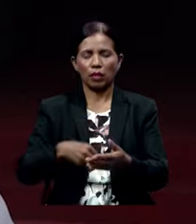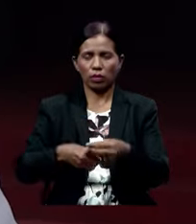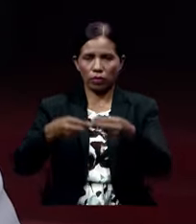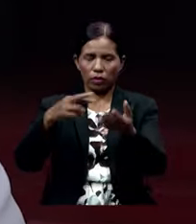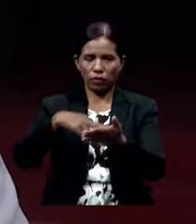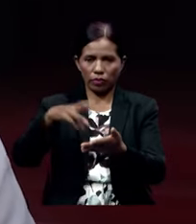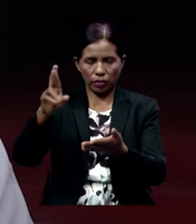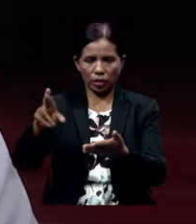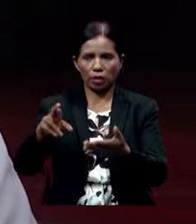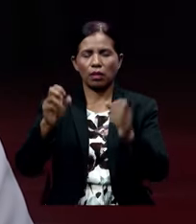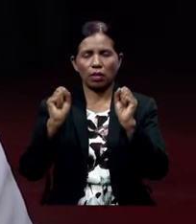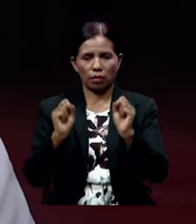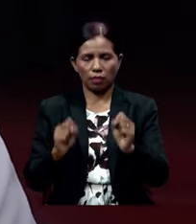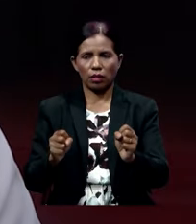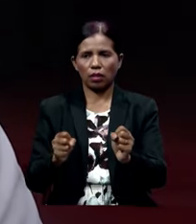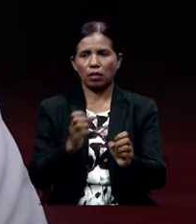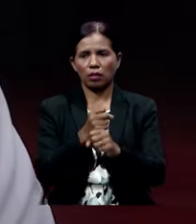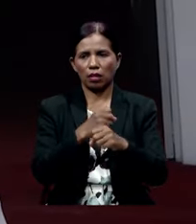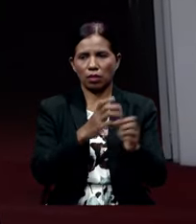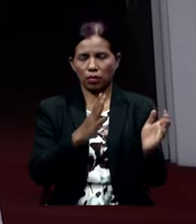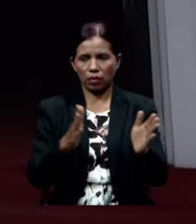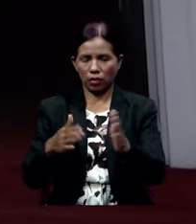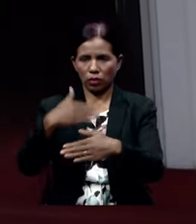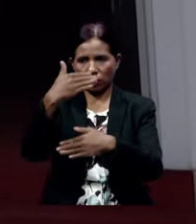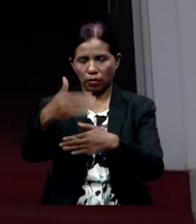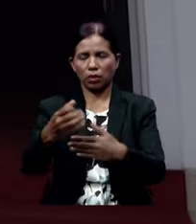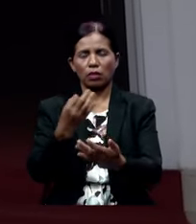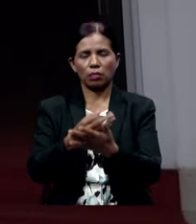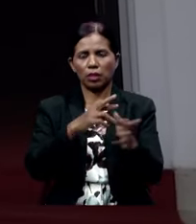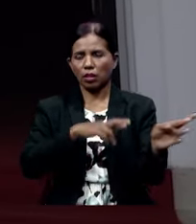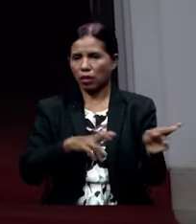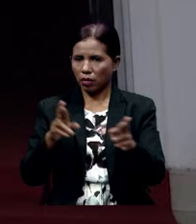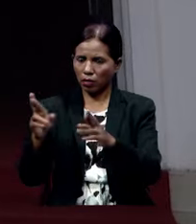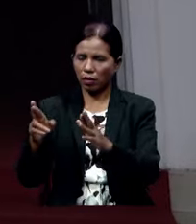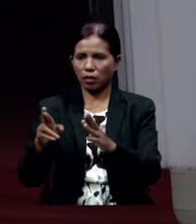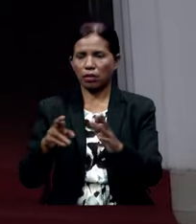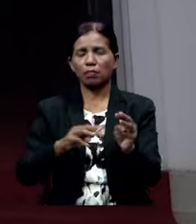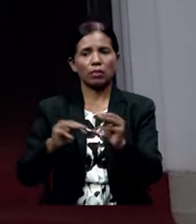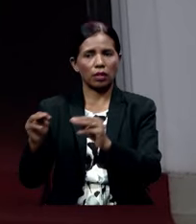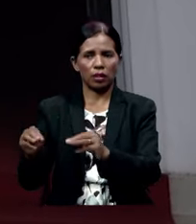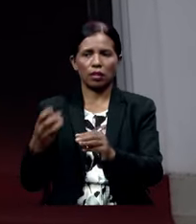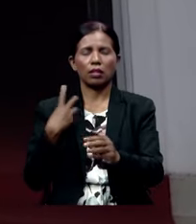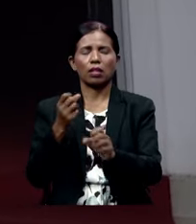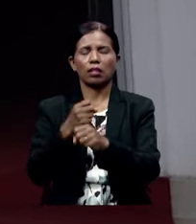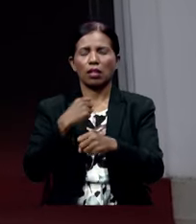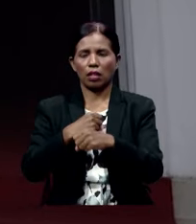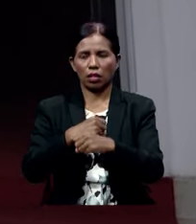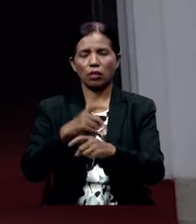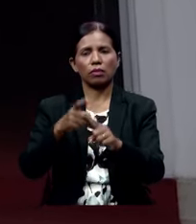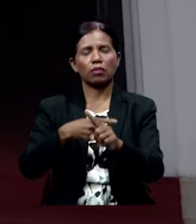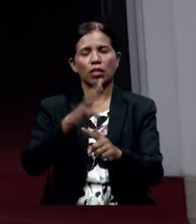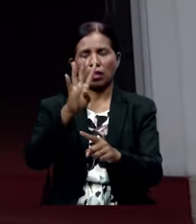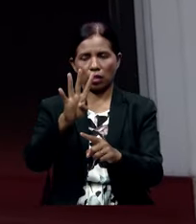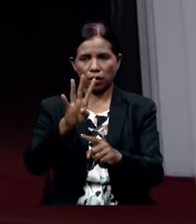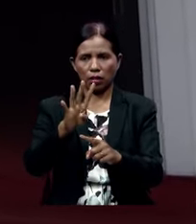previsto atu ne bele halo proses tu irmã. Orçamento ratificativo ne ita tem ser hal dun ia fulang hat ne lar. Quer não